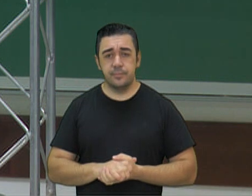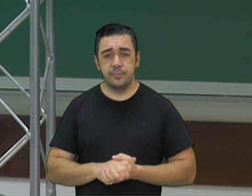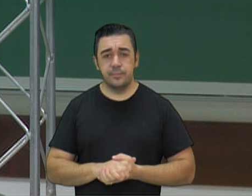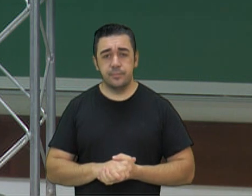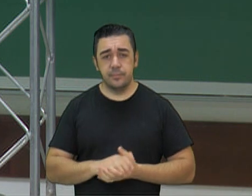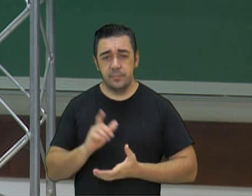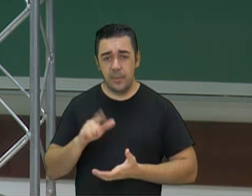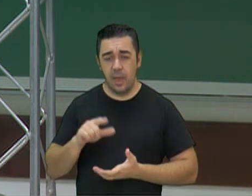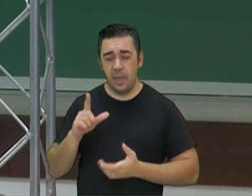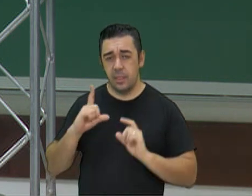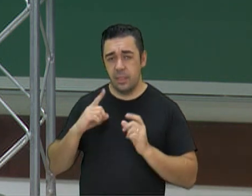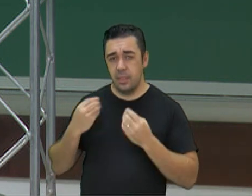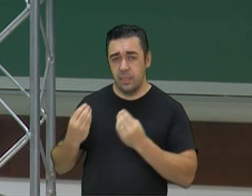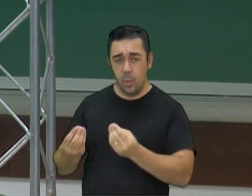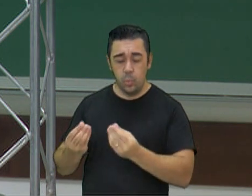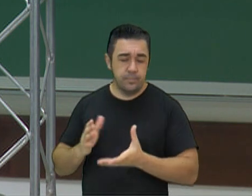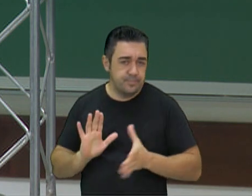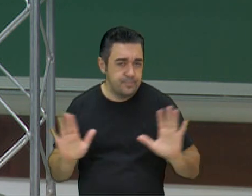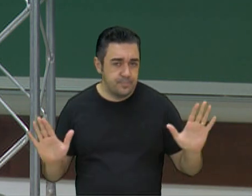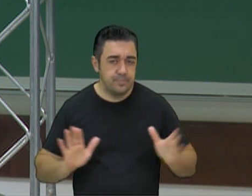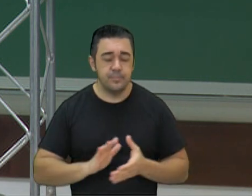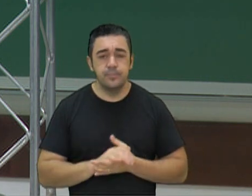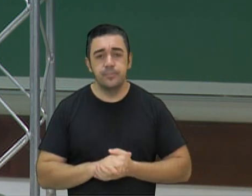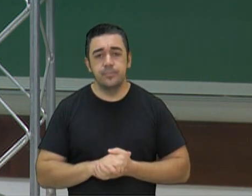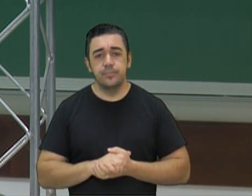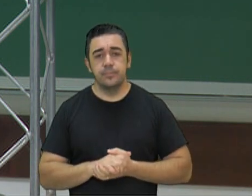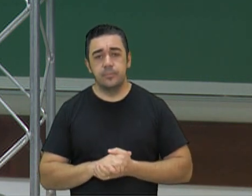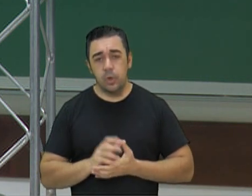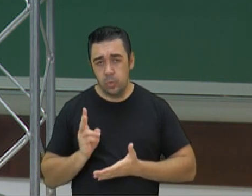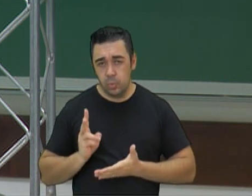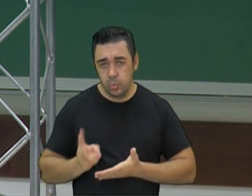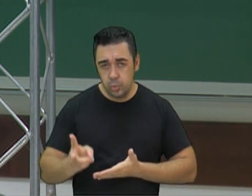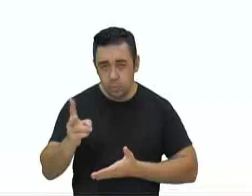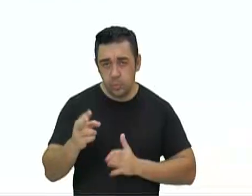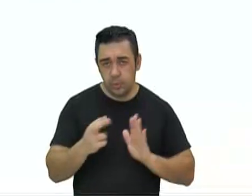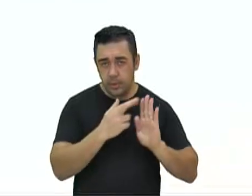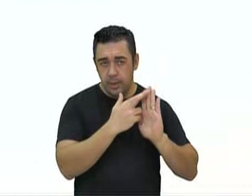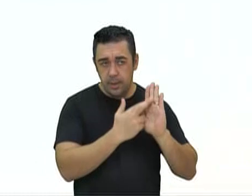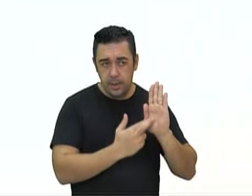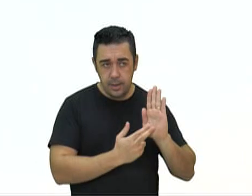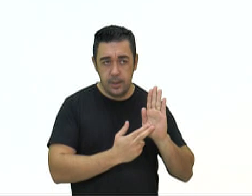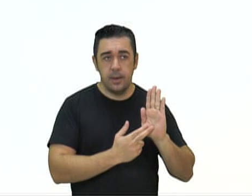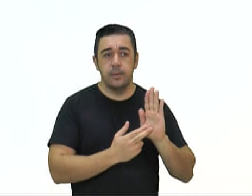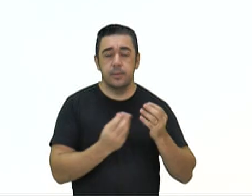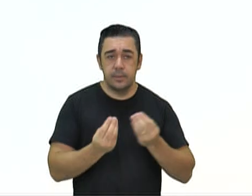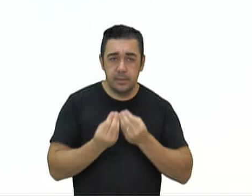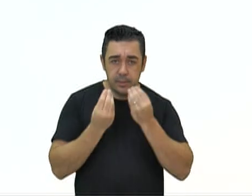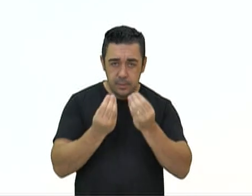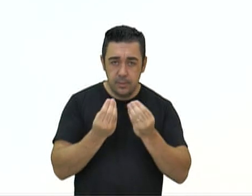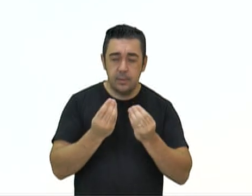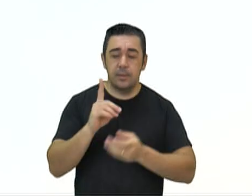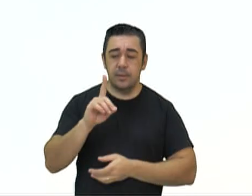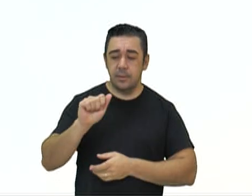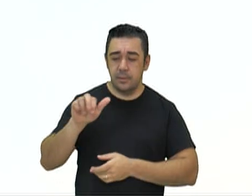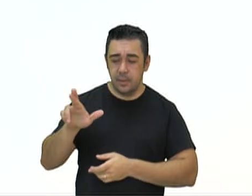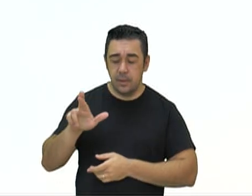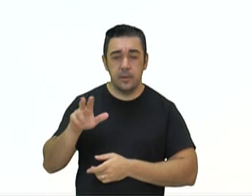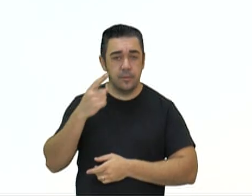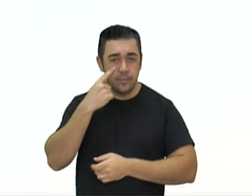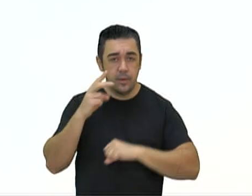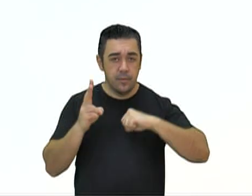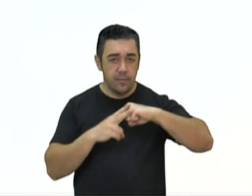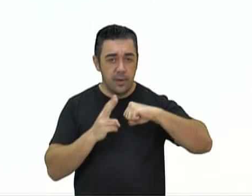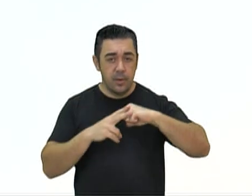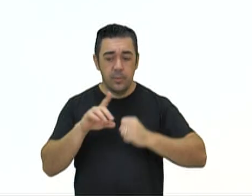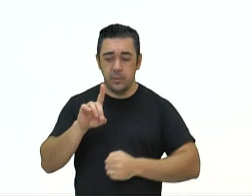ele, o moinho objeto direto. Muito bem. Então, seguindo a mesma regra, pessoal, do verbo dar, a gente vai ver que o verbo deixar é